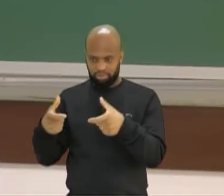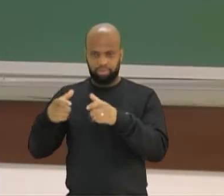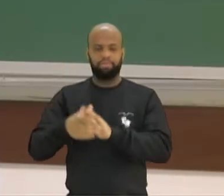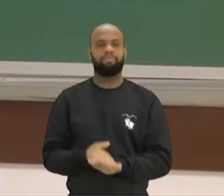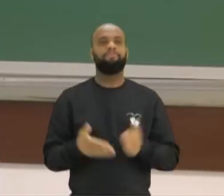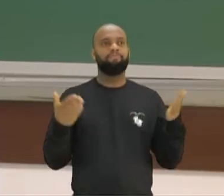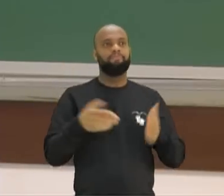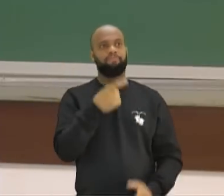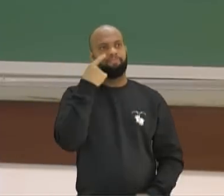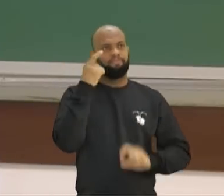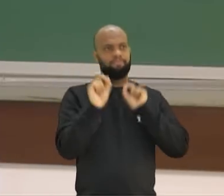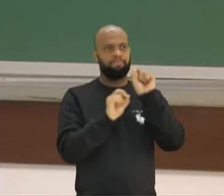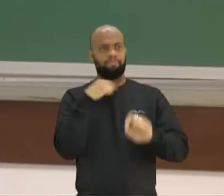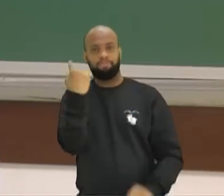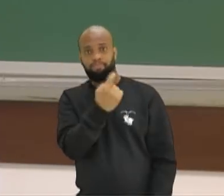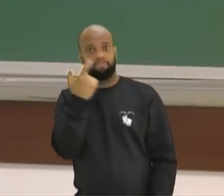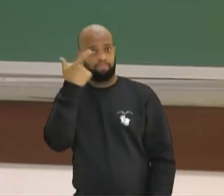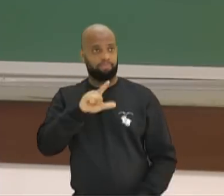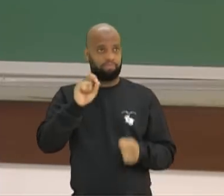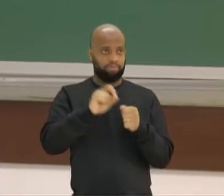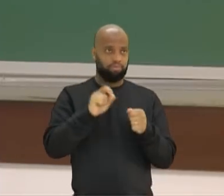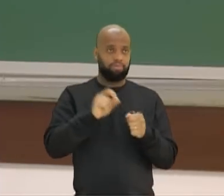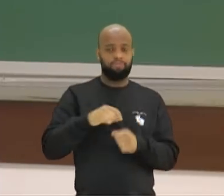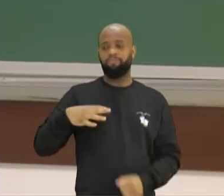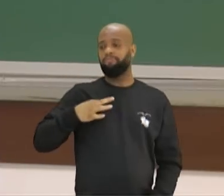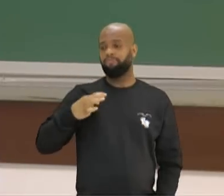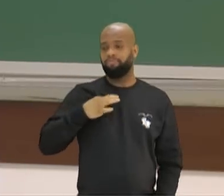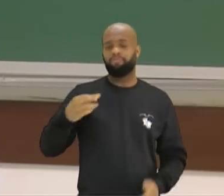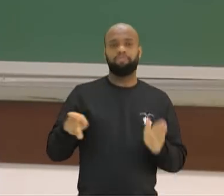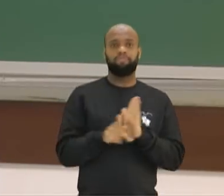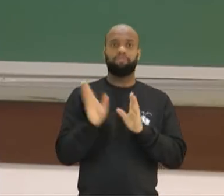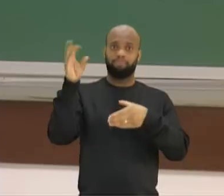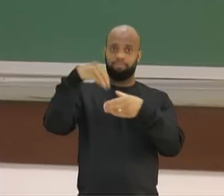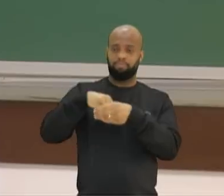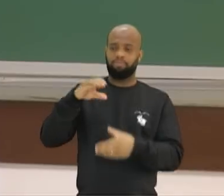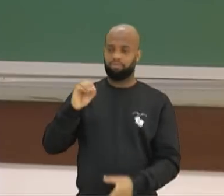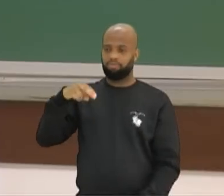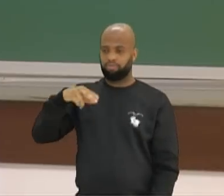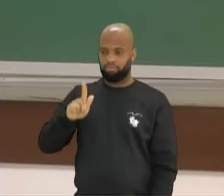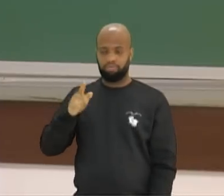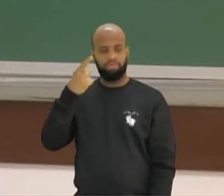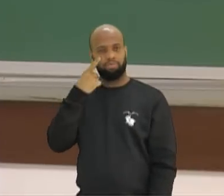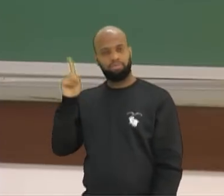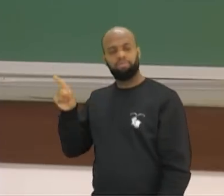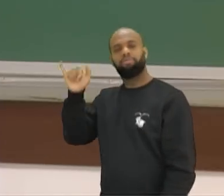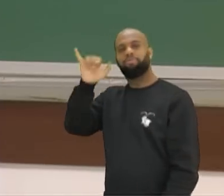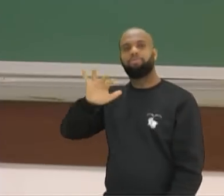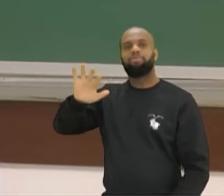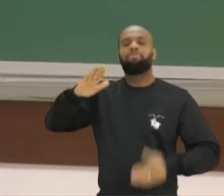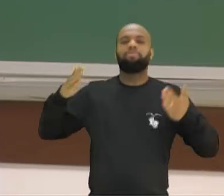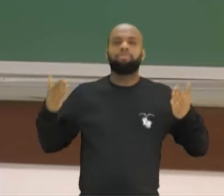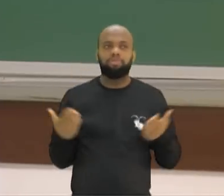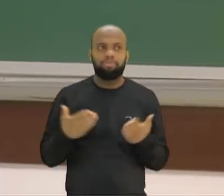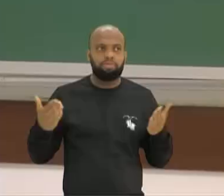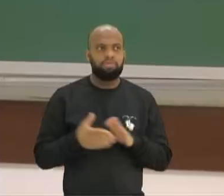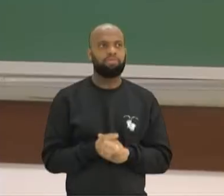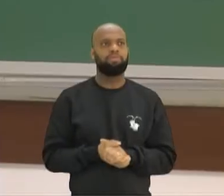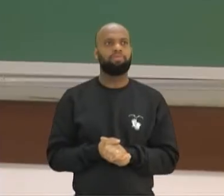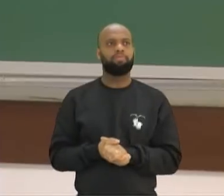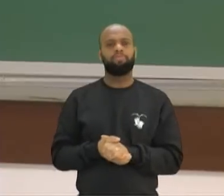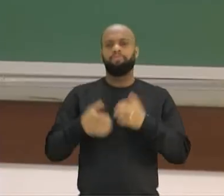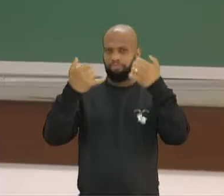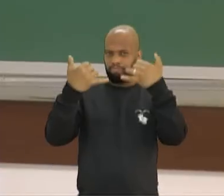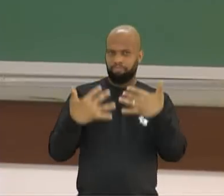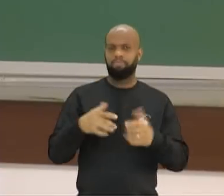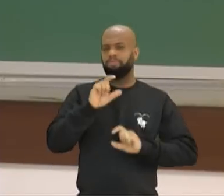gente consegue fazer como voluntário nestas ONGs. Então olha ali, observa a figura e o que